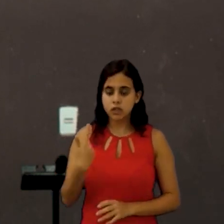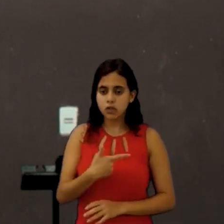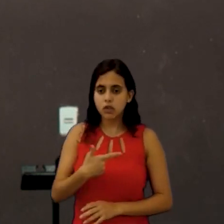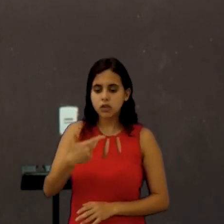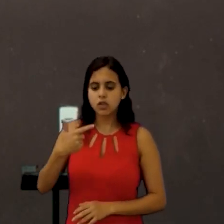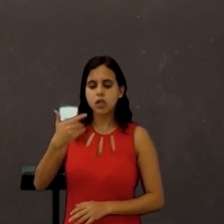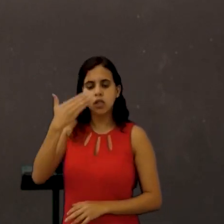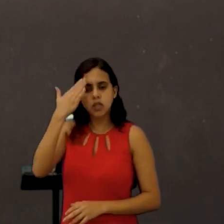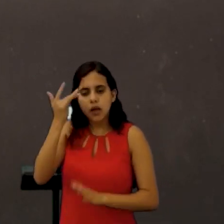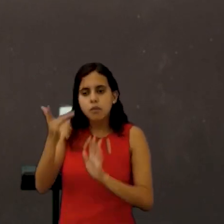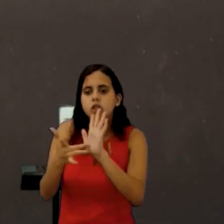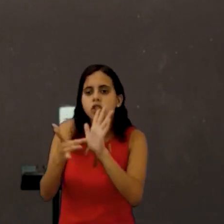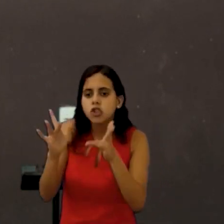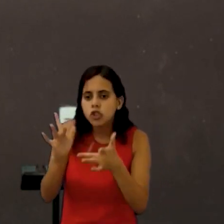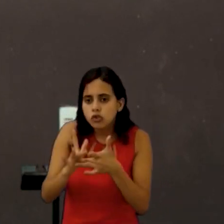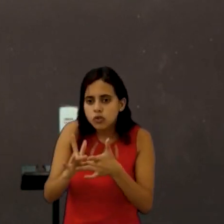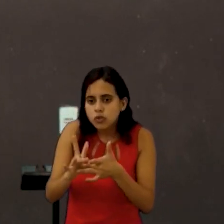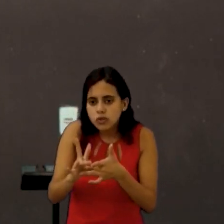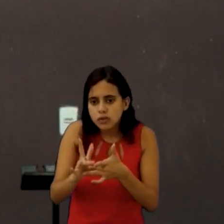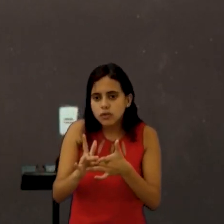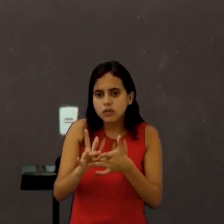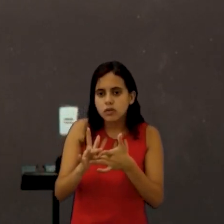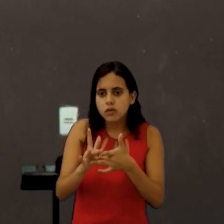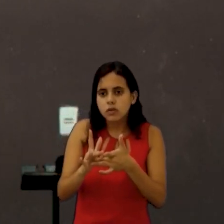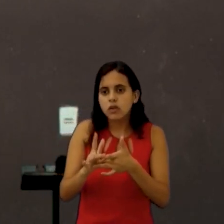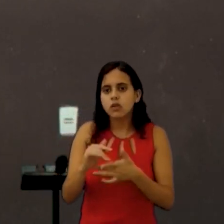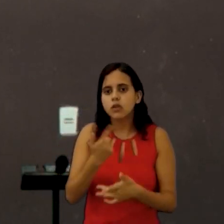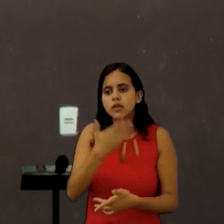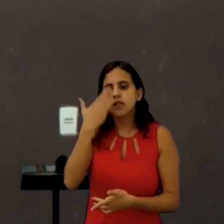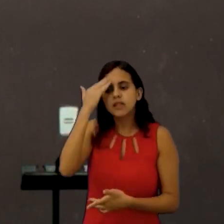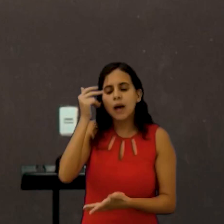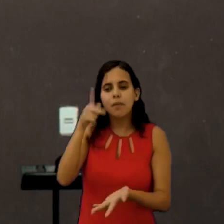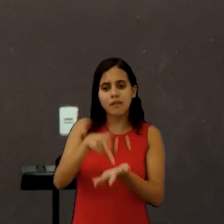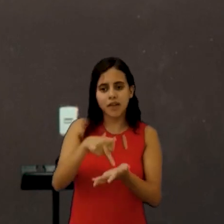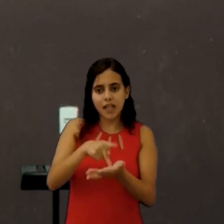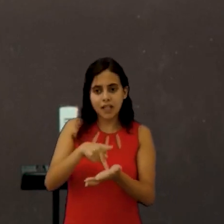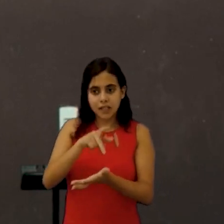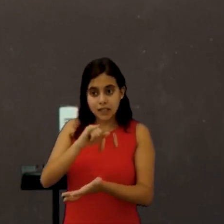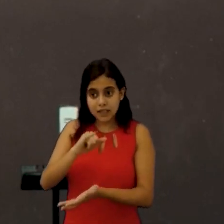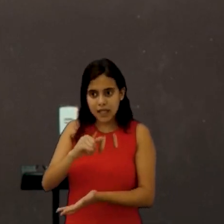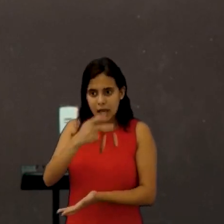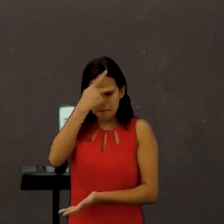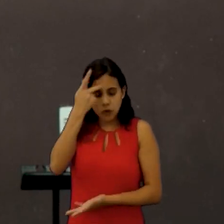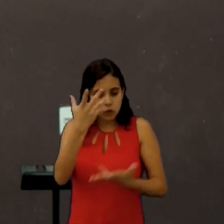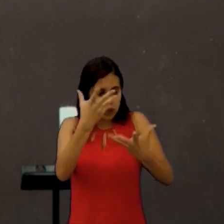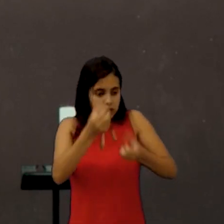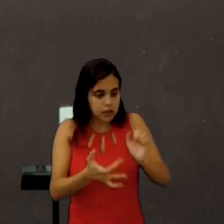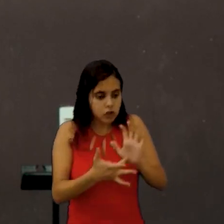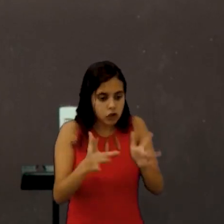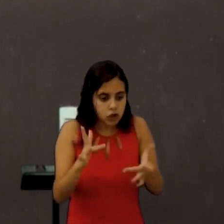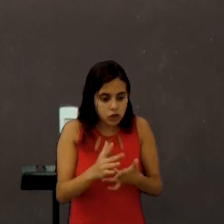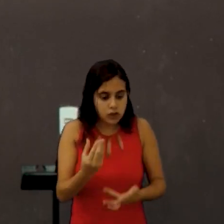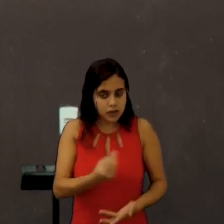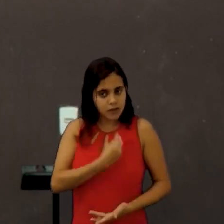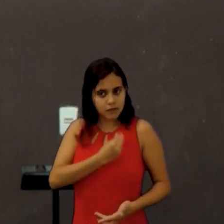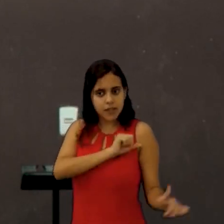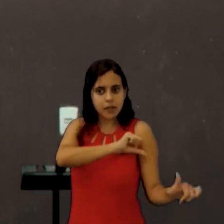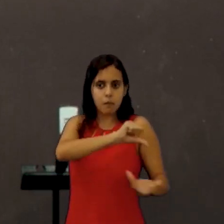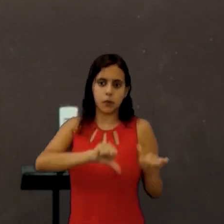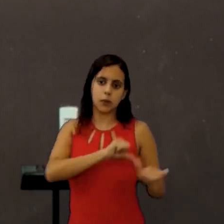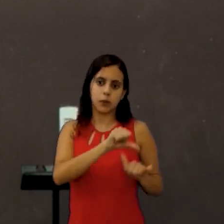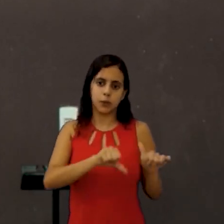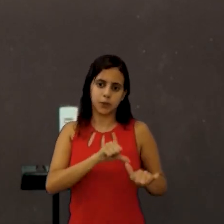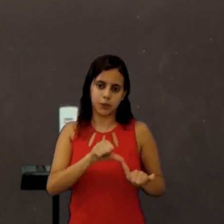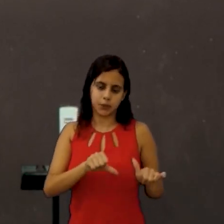carne, já agora não conhecemos deste modo. E assim, se alguém está em Cristo, é nova criatura. As coisas antigas já passaram